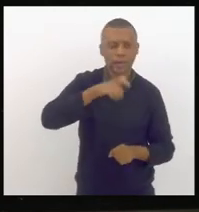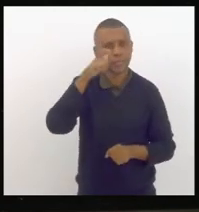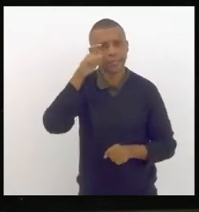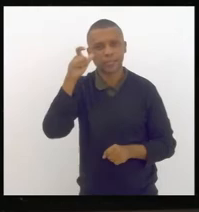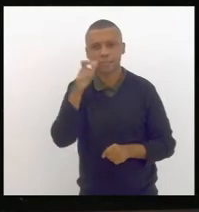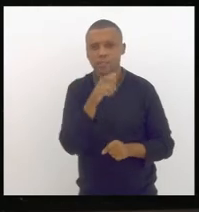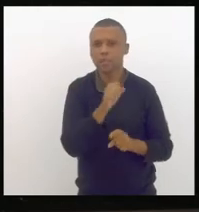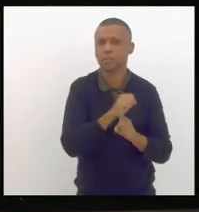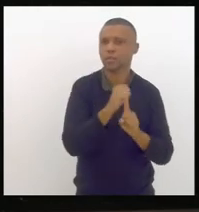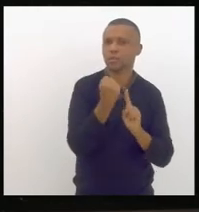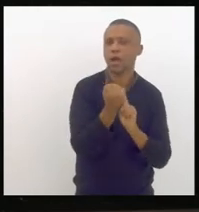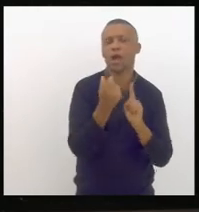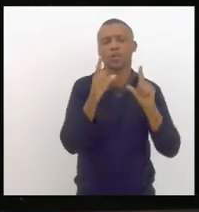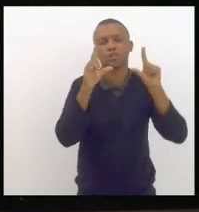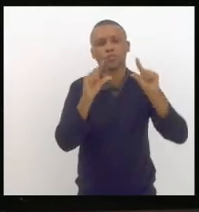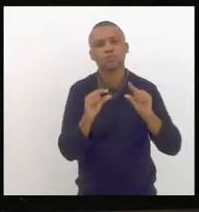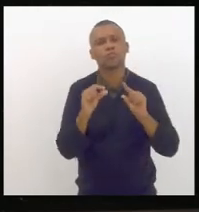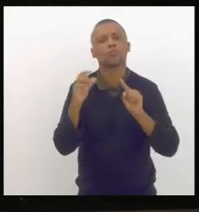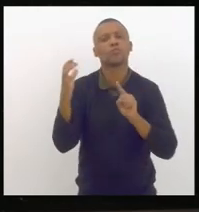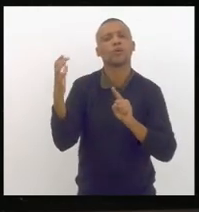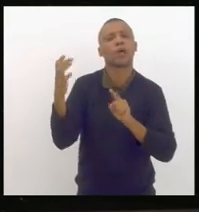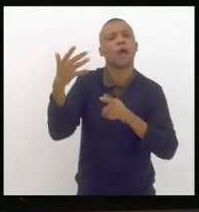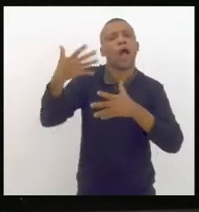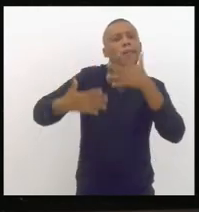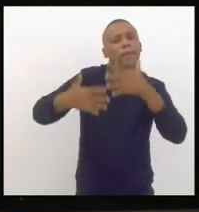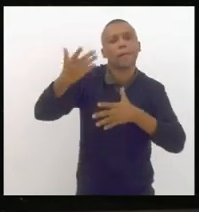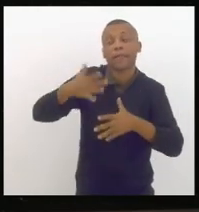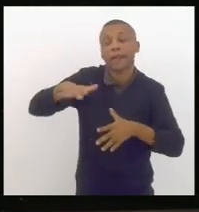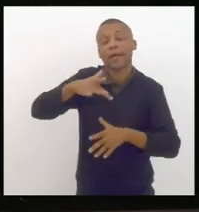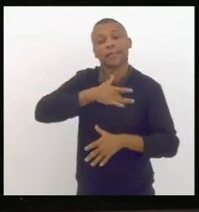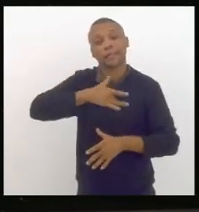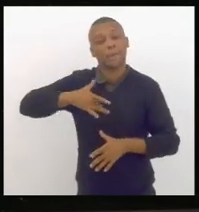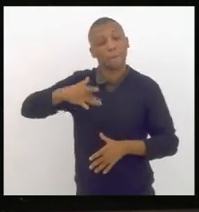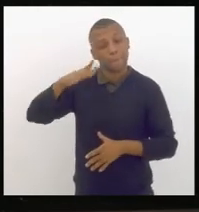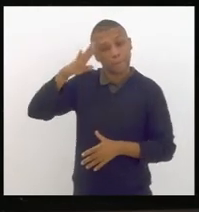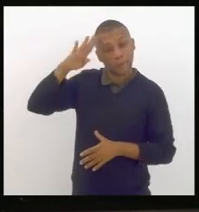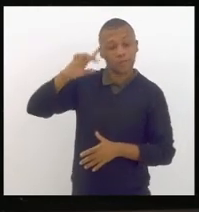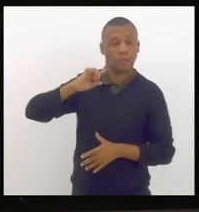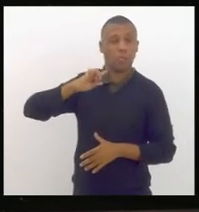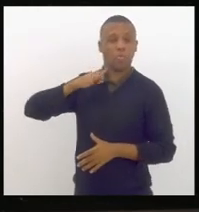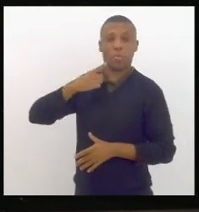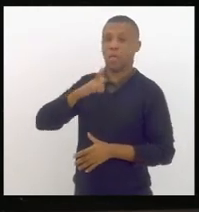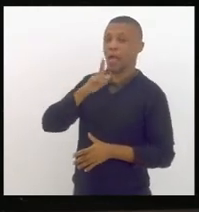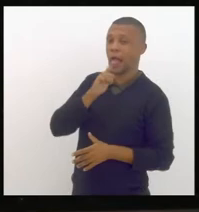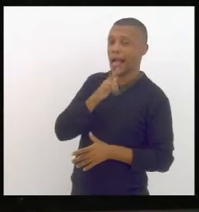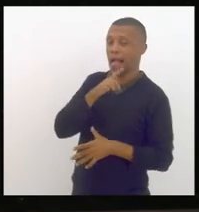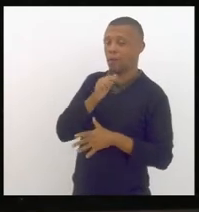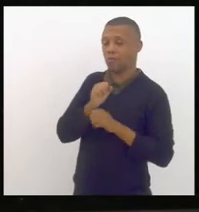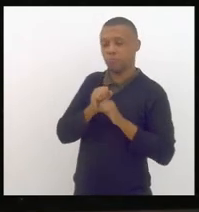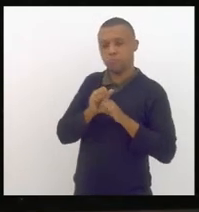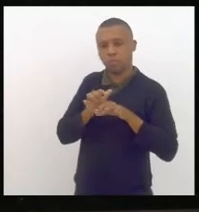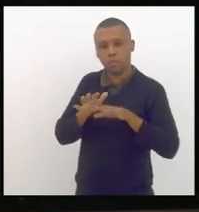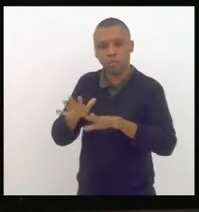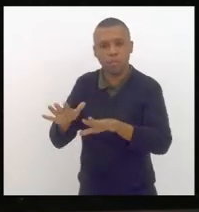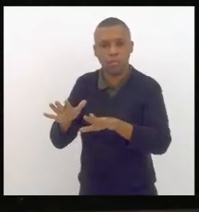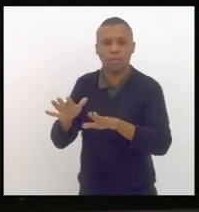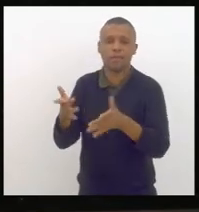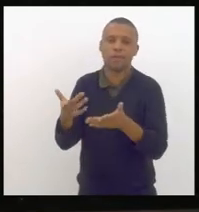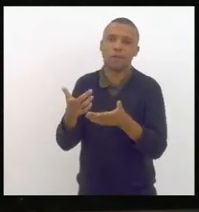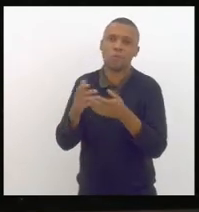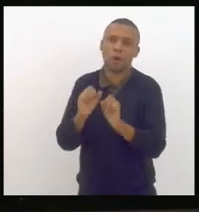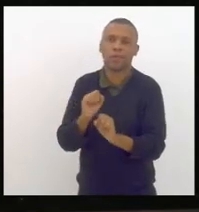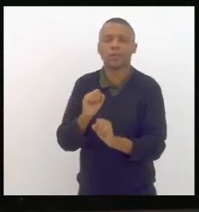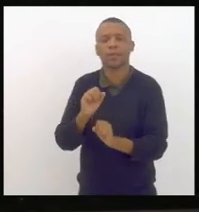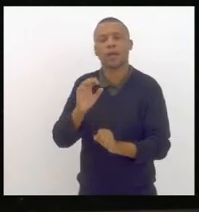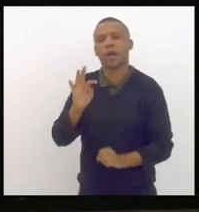que diminuam o impacto na área da saúde, principalmente na contaminação, nas diversas contaminações, seja de